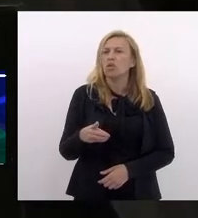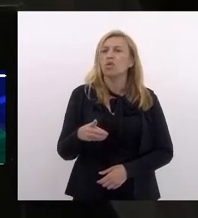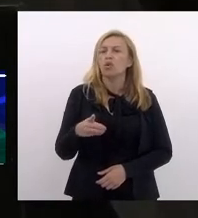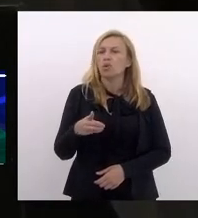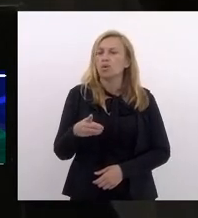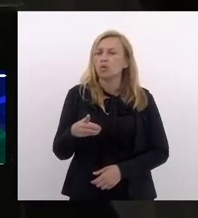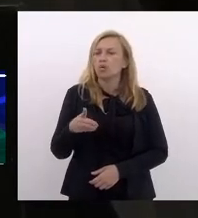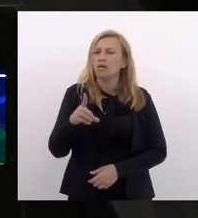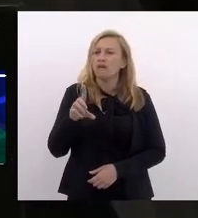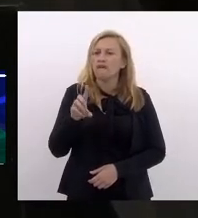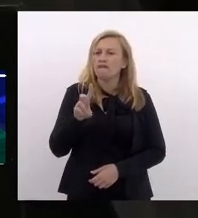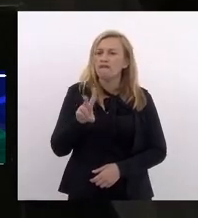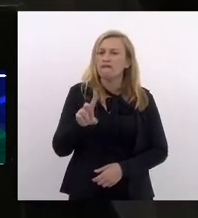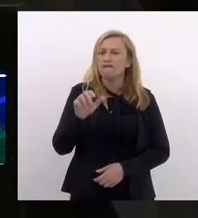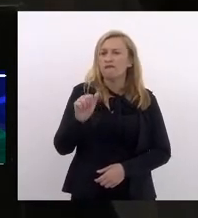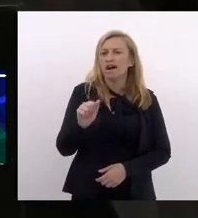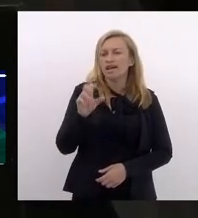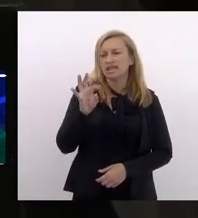gostaria de